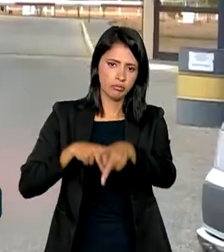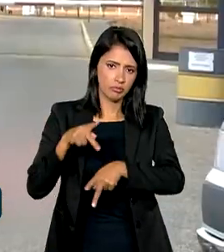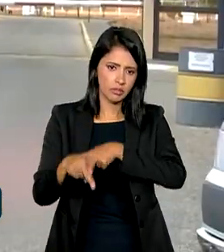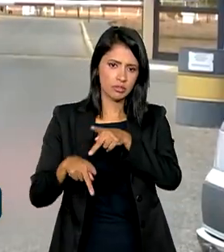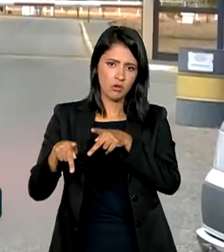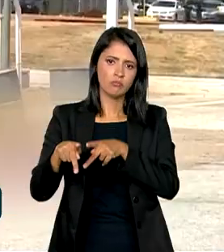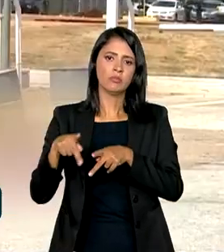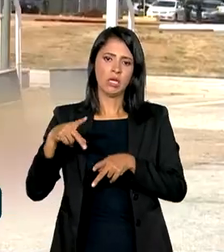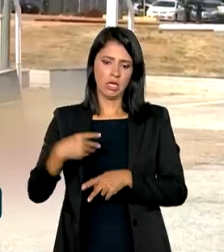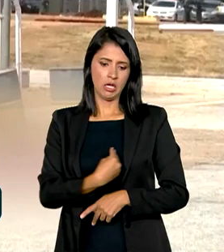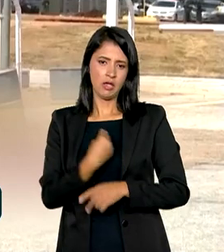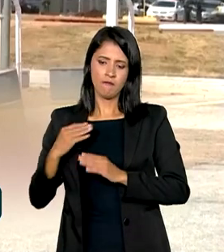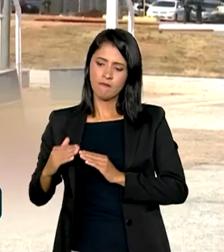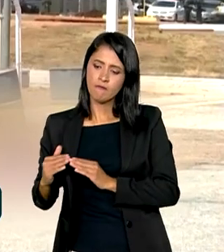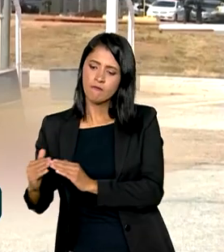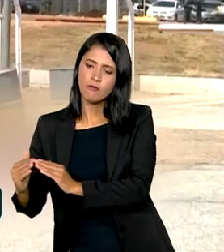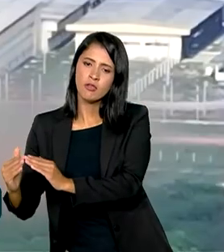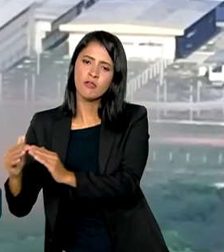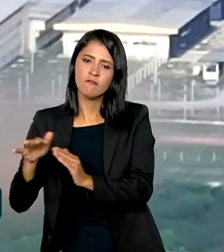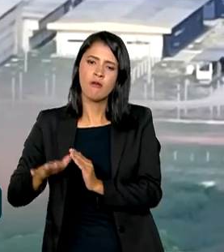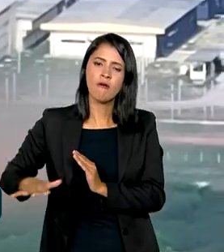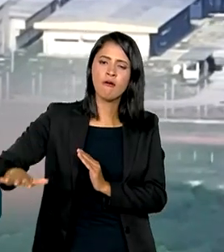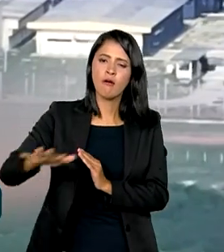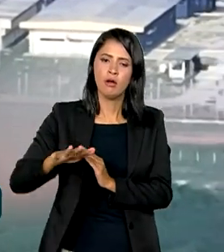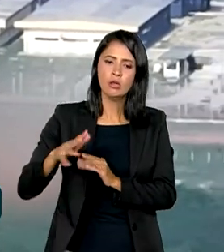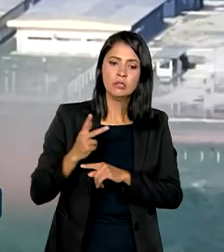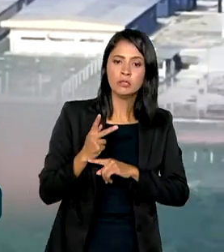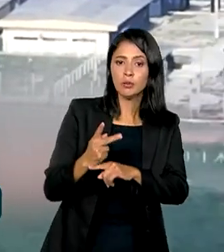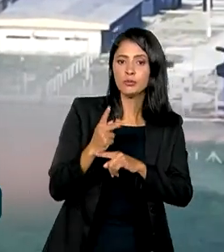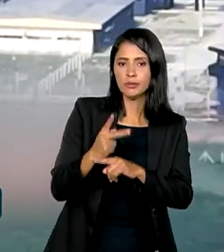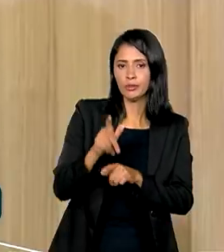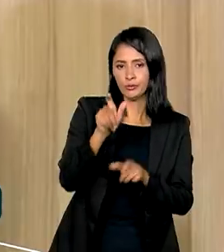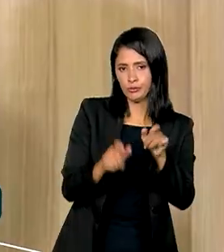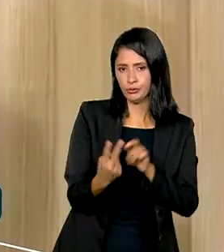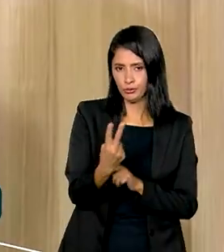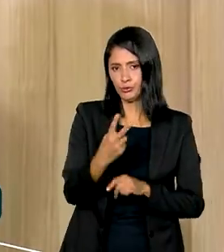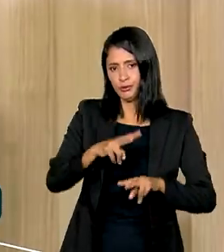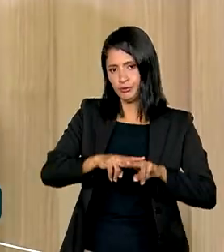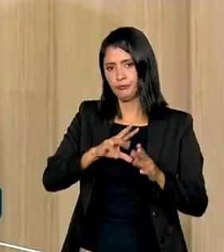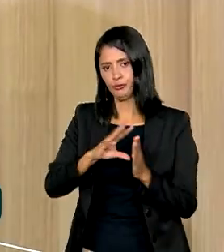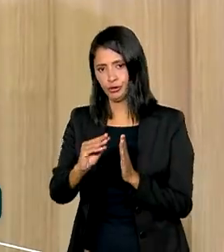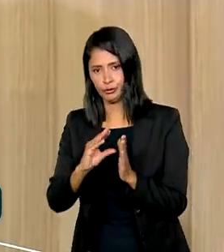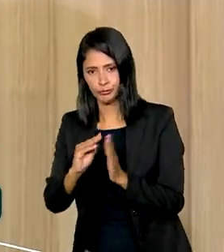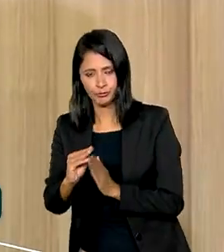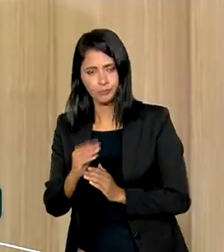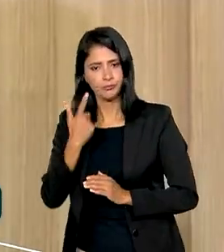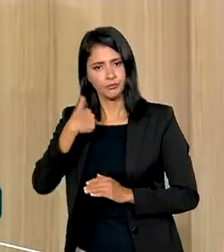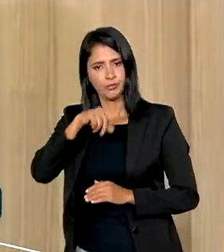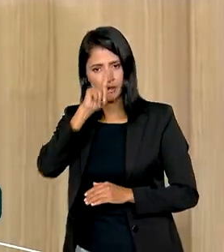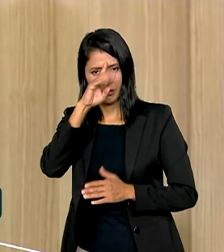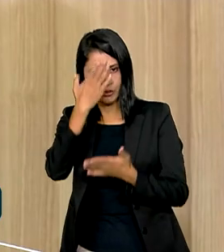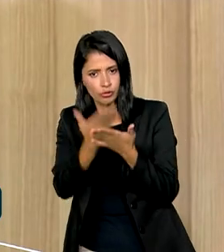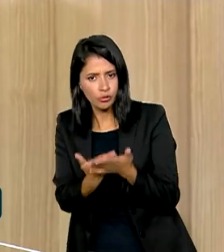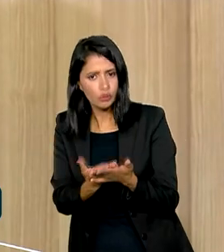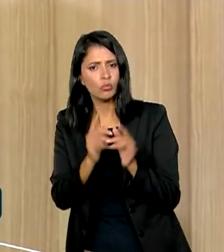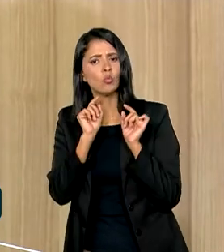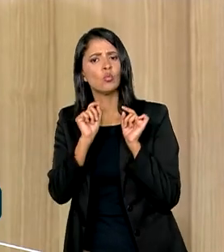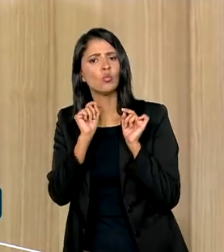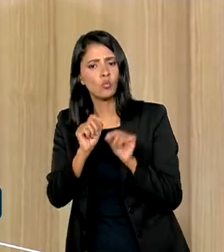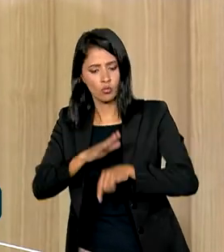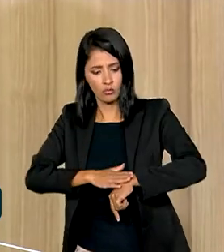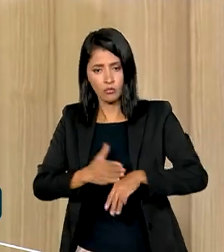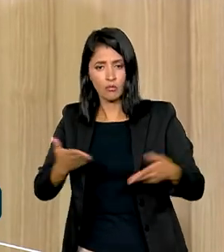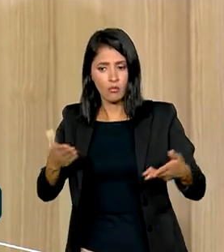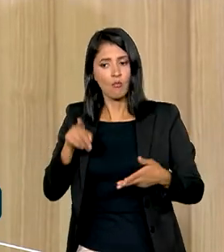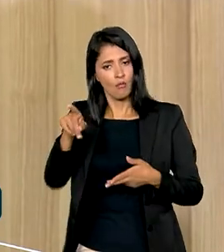que vive em torno da área de busca aos foragidos. Nós acreditamos que neste momento eles